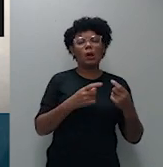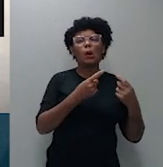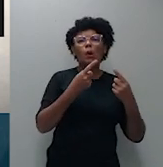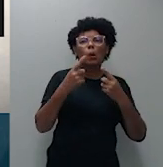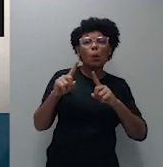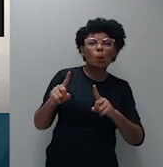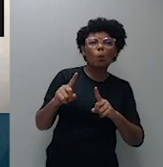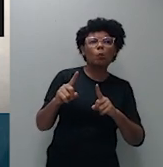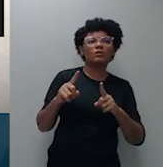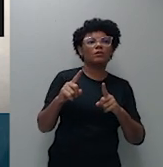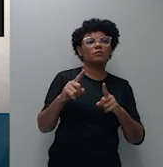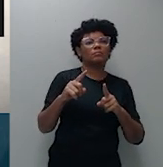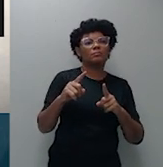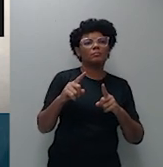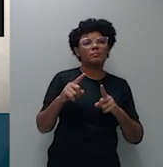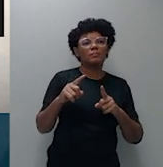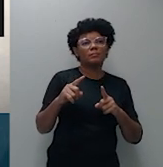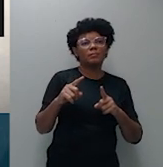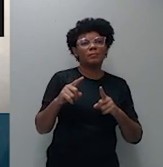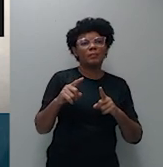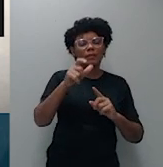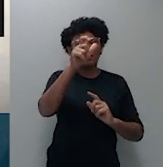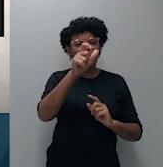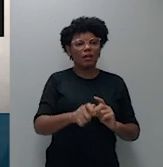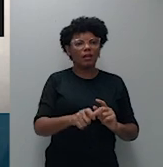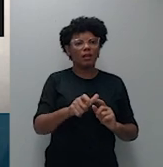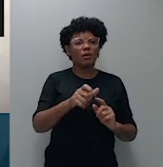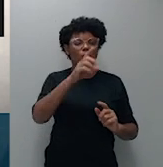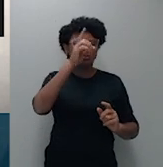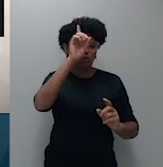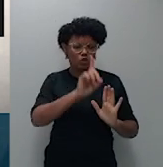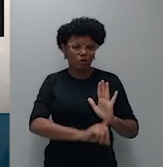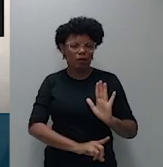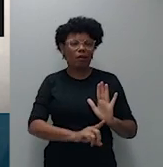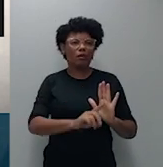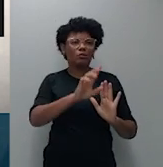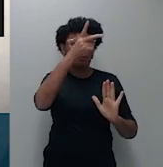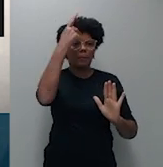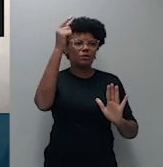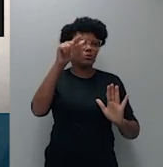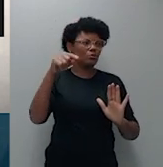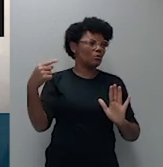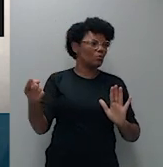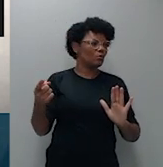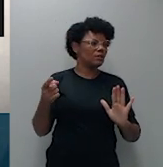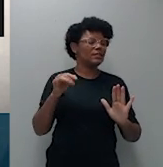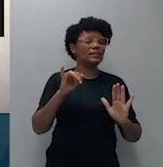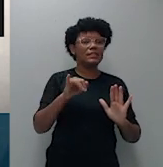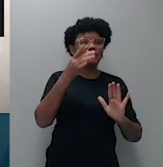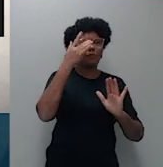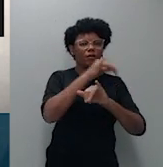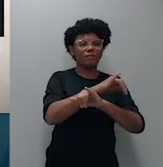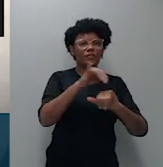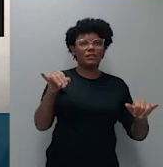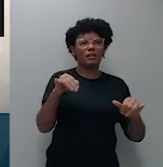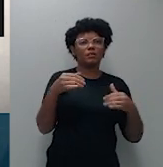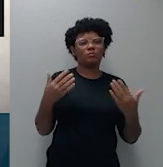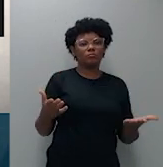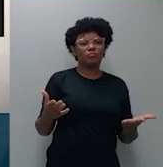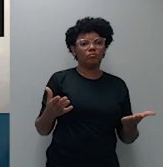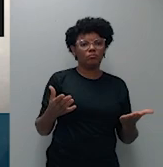de cunho ofensivo e que causa lesão de terceiro se assim for notificado